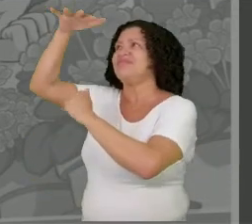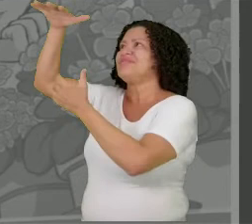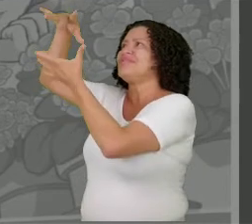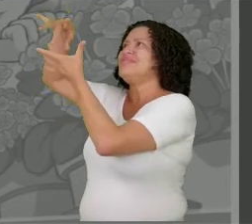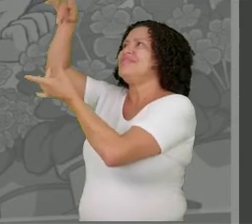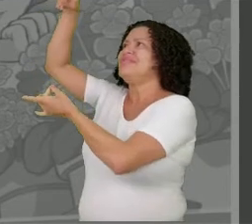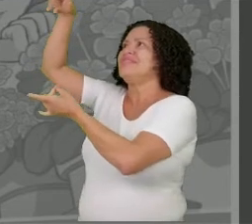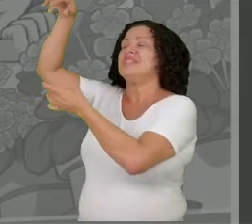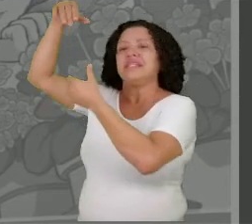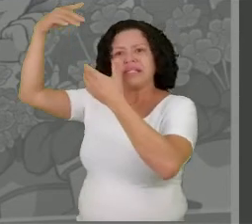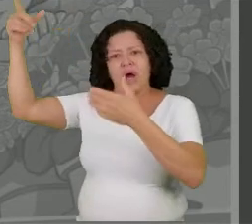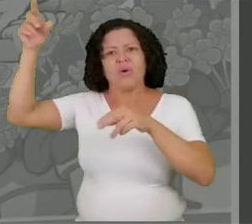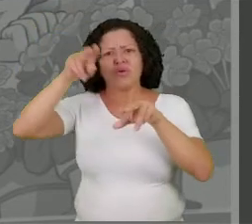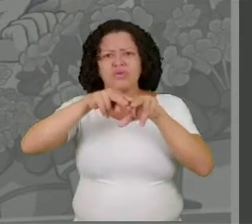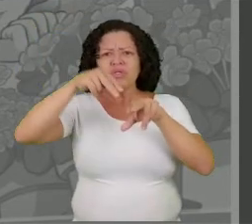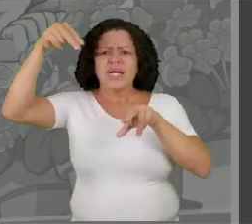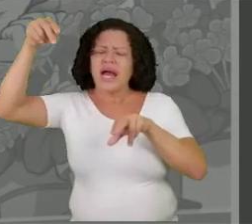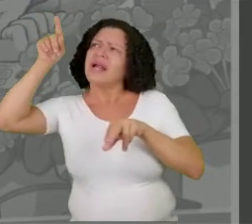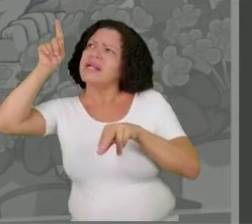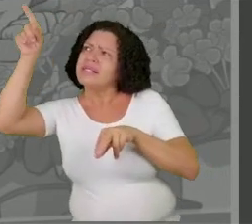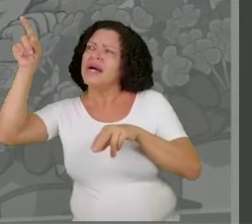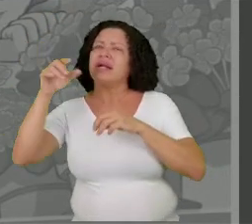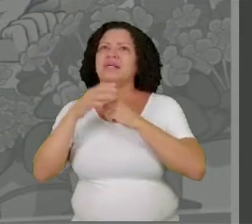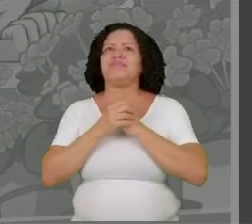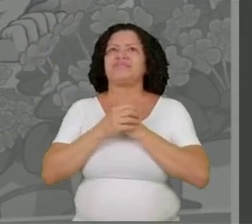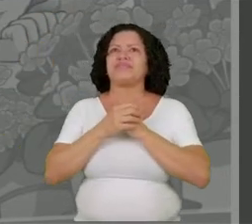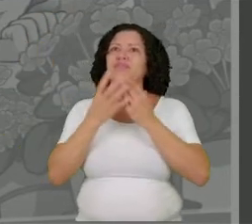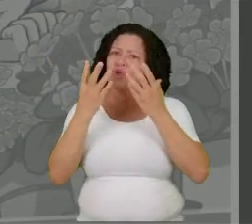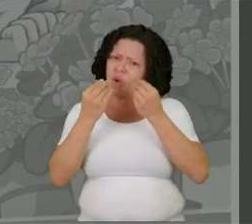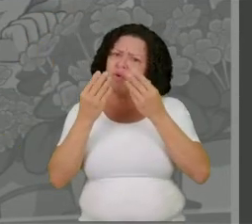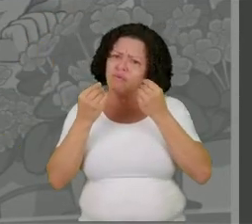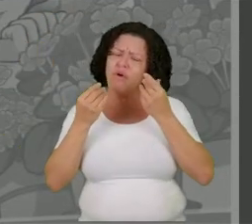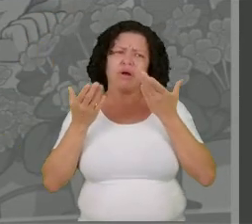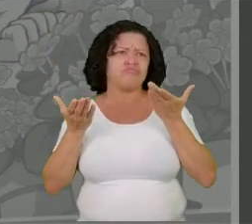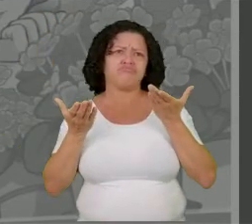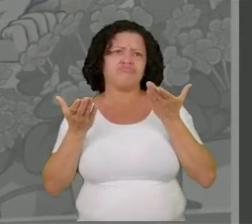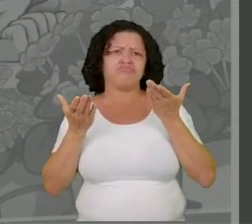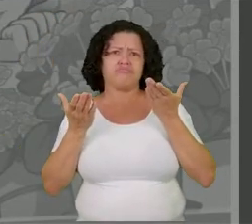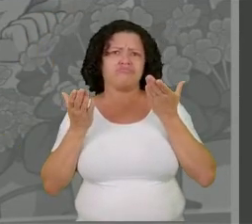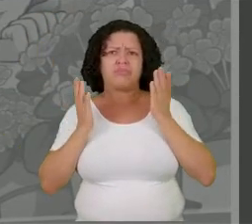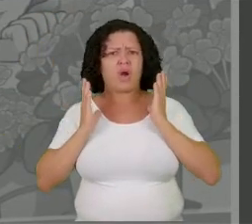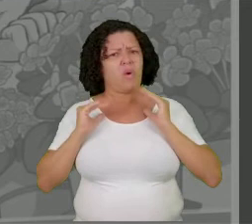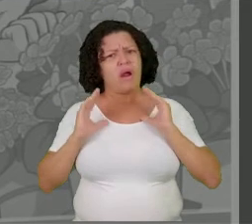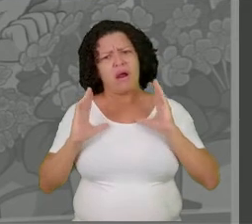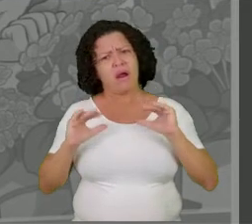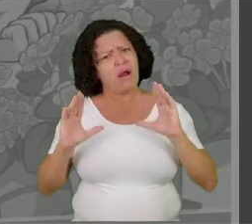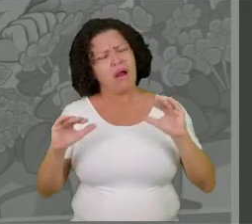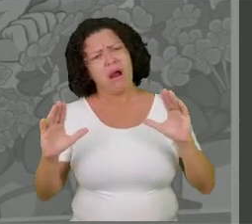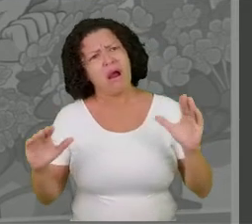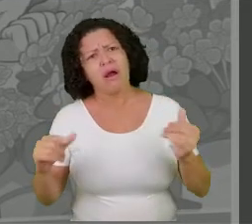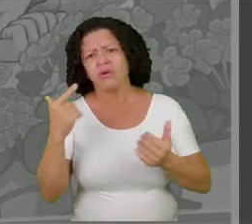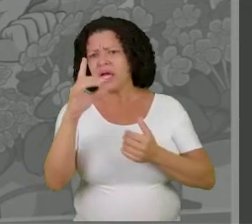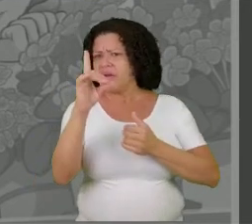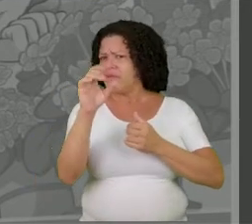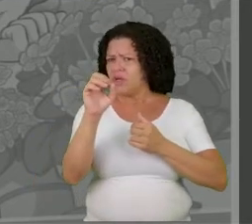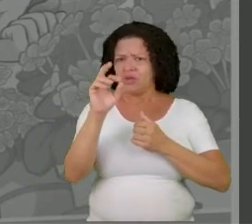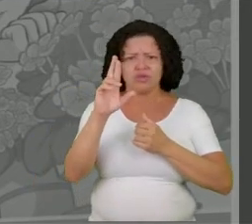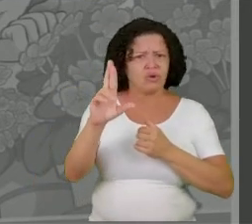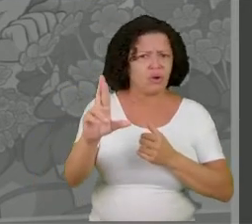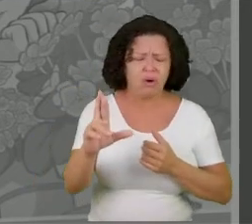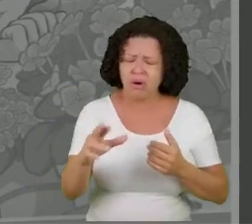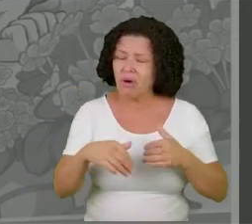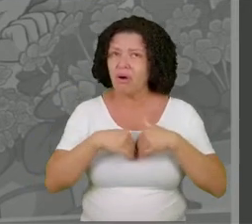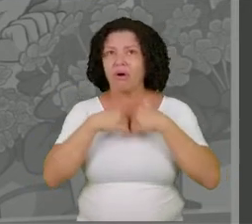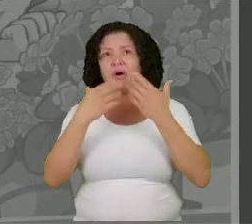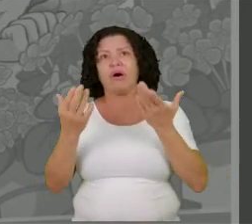de adaptação ao mundo espiritual. E o desencarne dela? Além de ter sido muito tranquilo e indolor, como nos